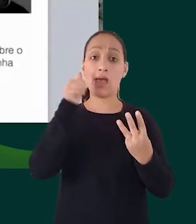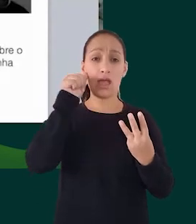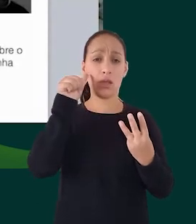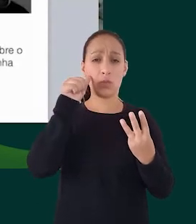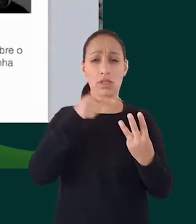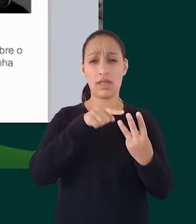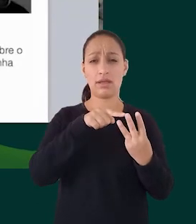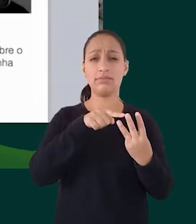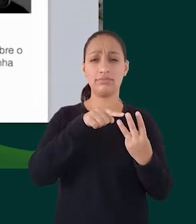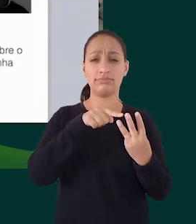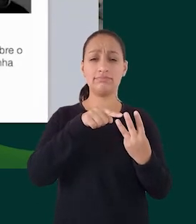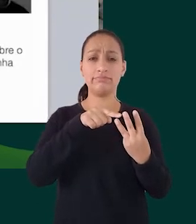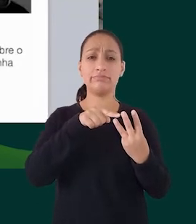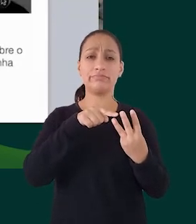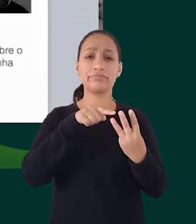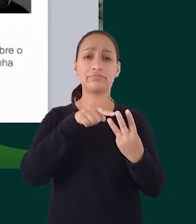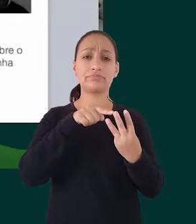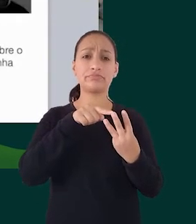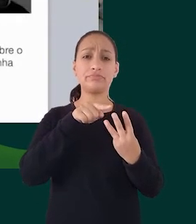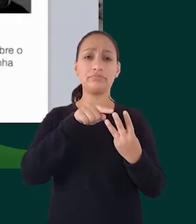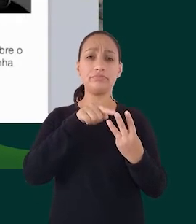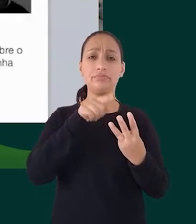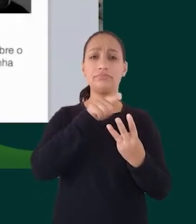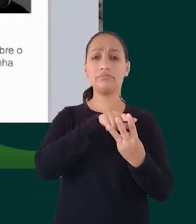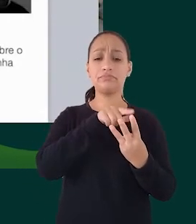que é essa moça aqui do meio, e